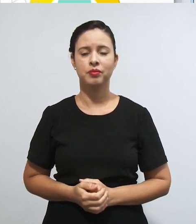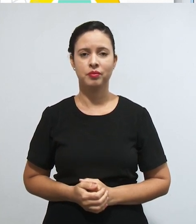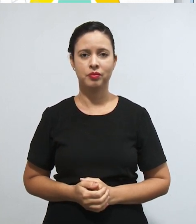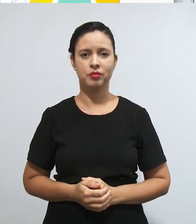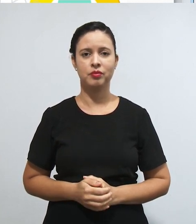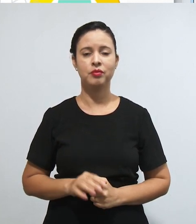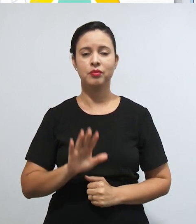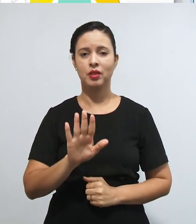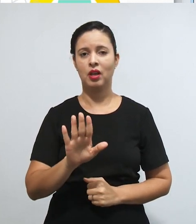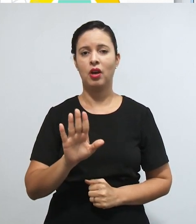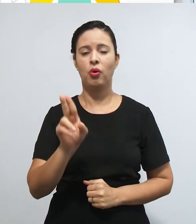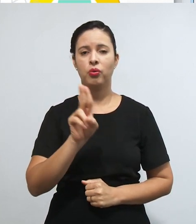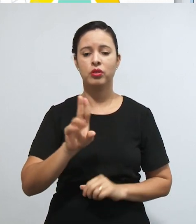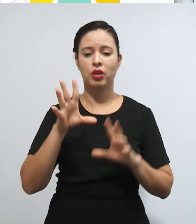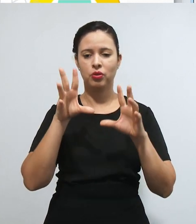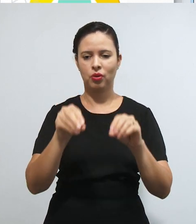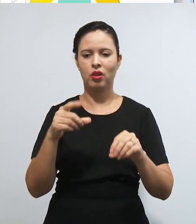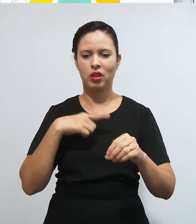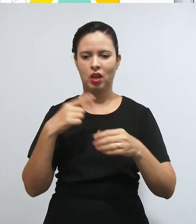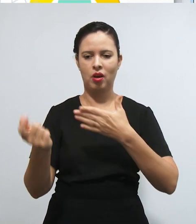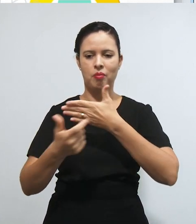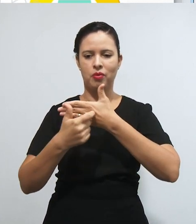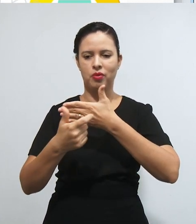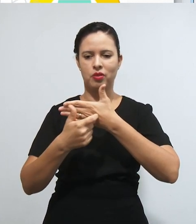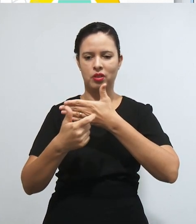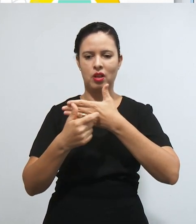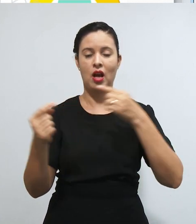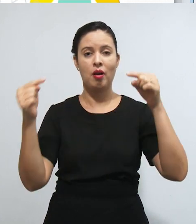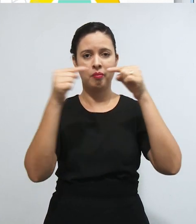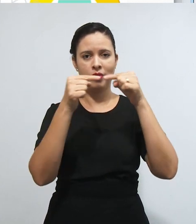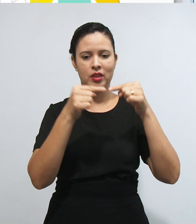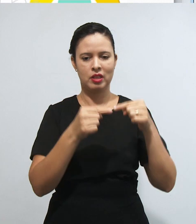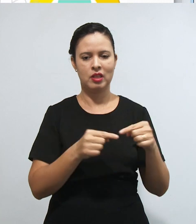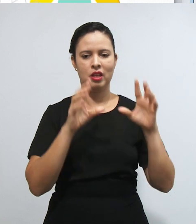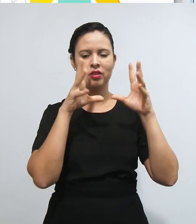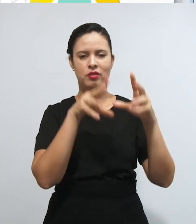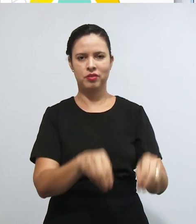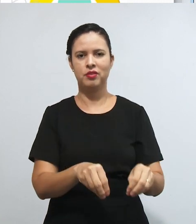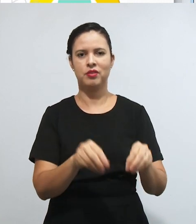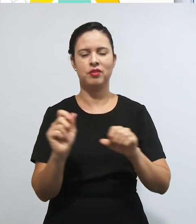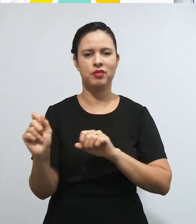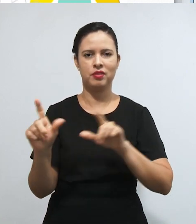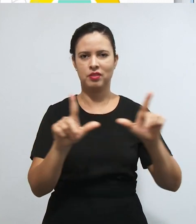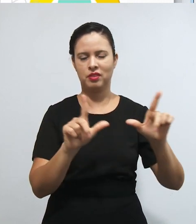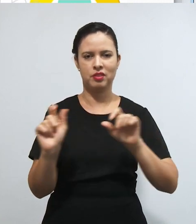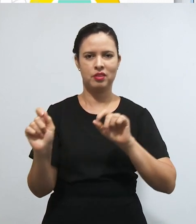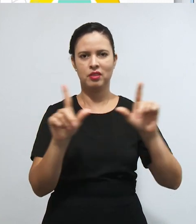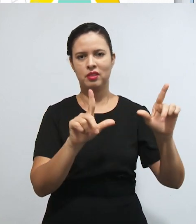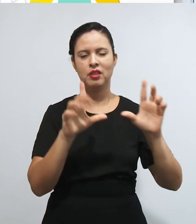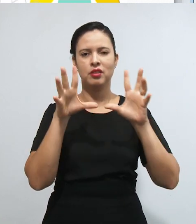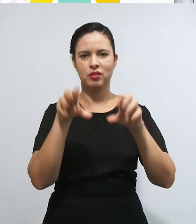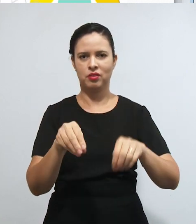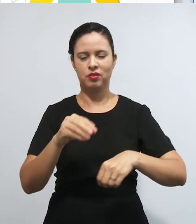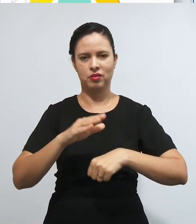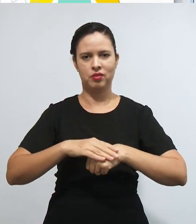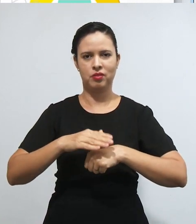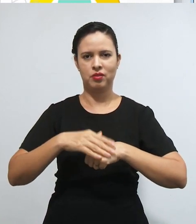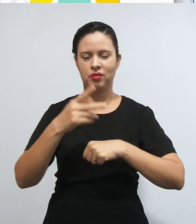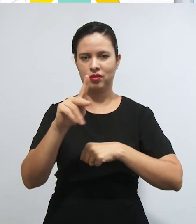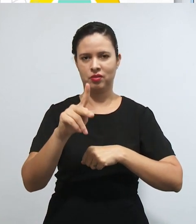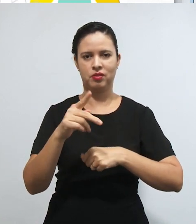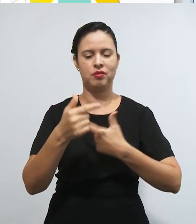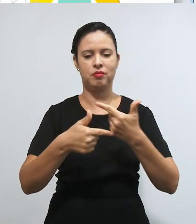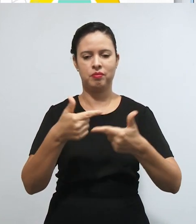botãozinho aqui, ó, aplicar a todos. Aí você clica e ele vai aplicar assim para todos os slides do teu trabalho,